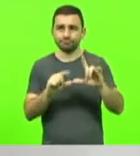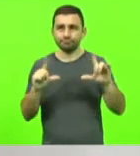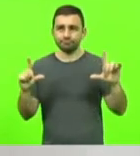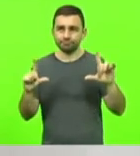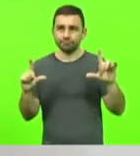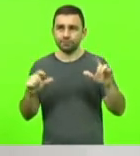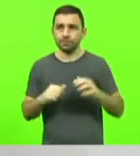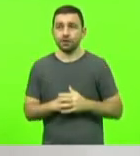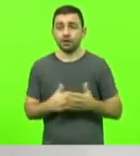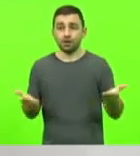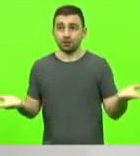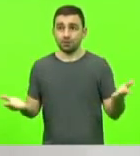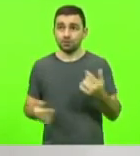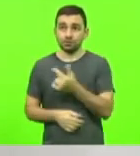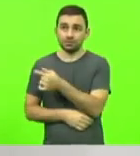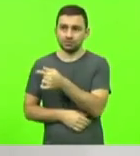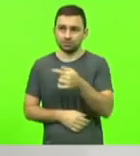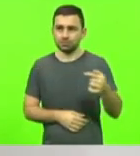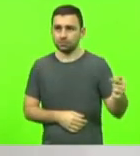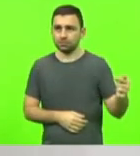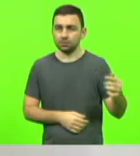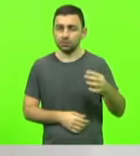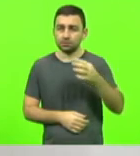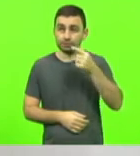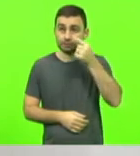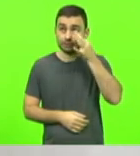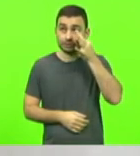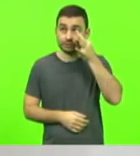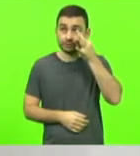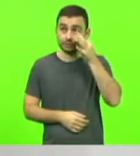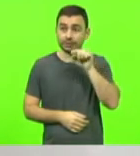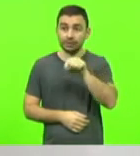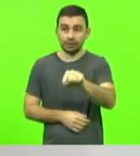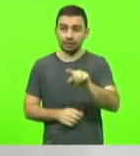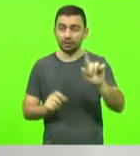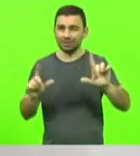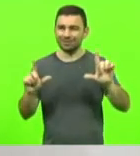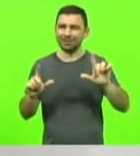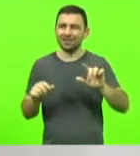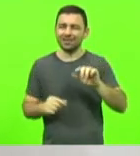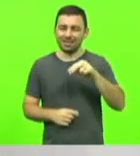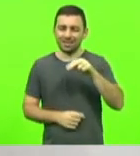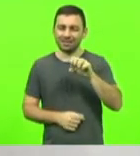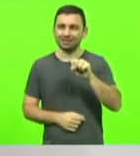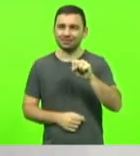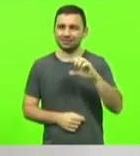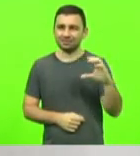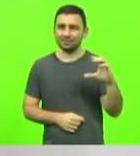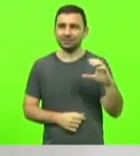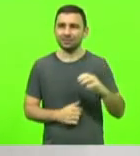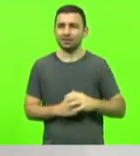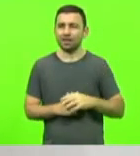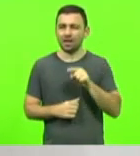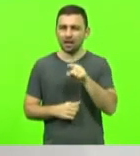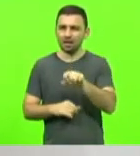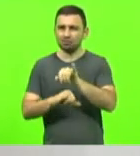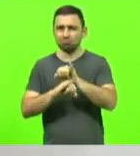Esta semana, senhor presidente, estava acompanhando aí a NSC, e ela publicou uma